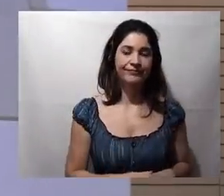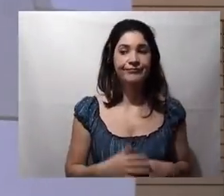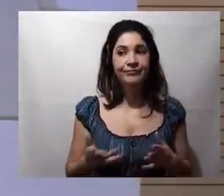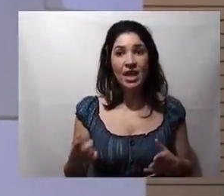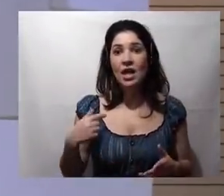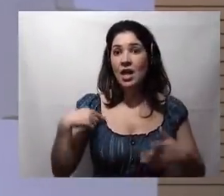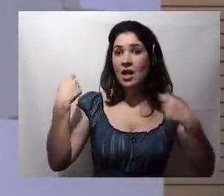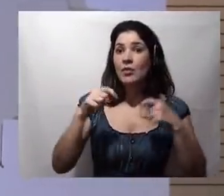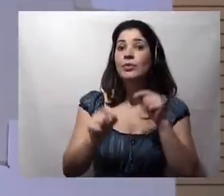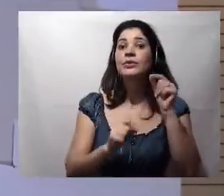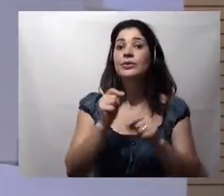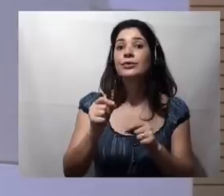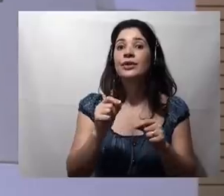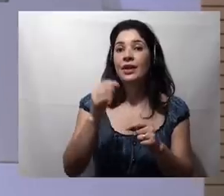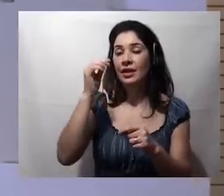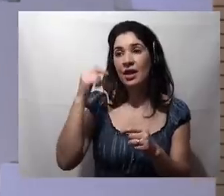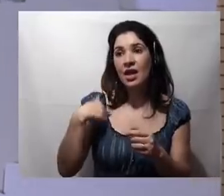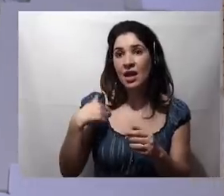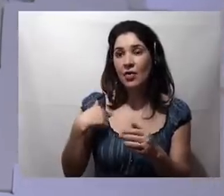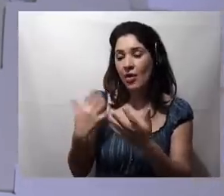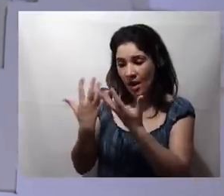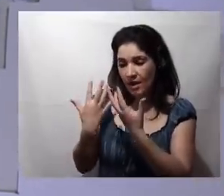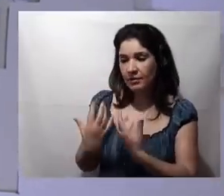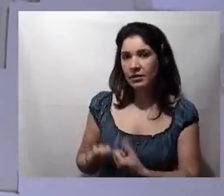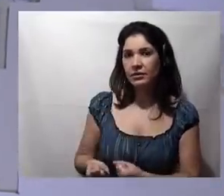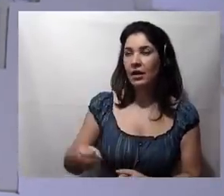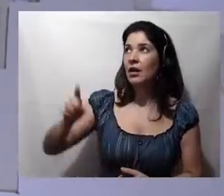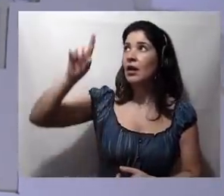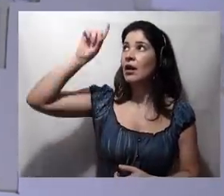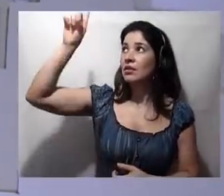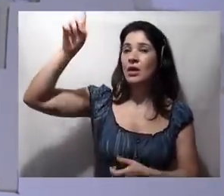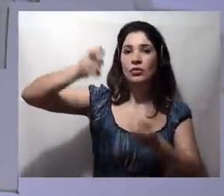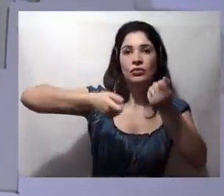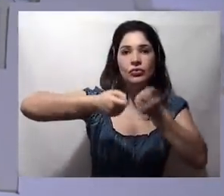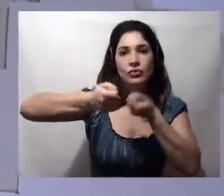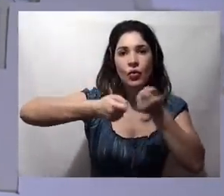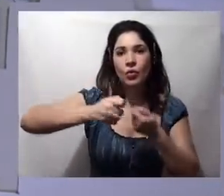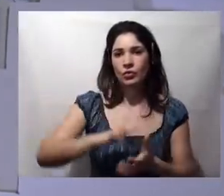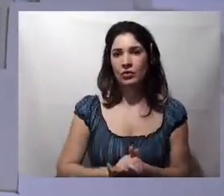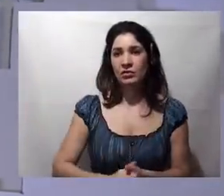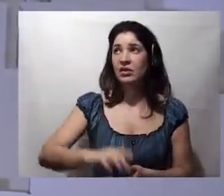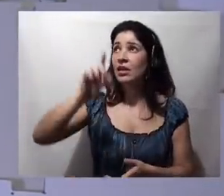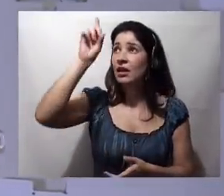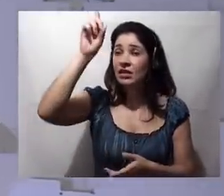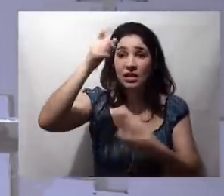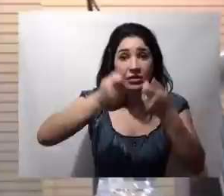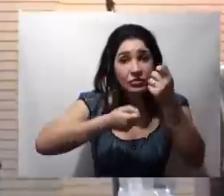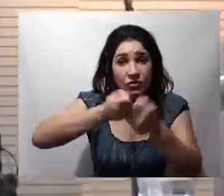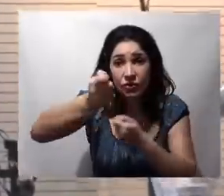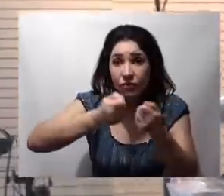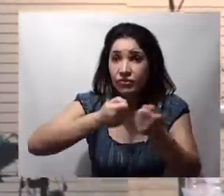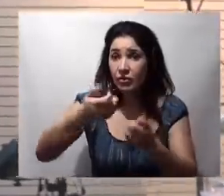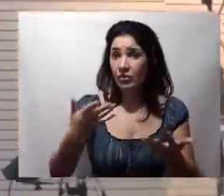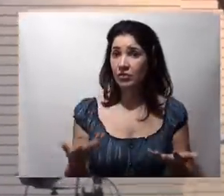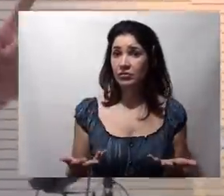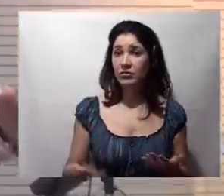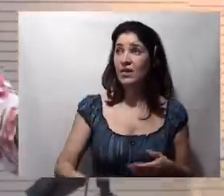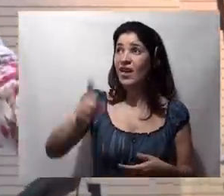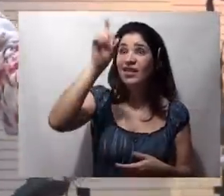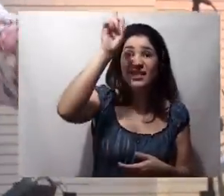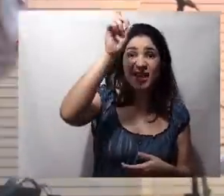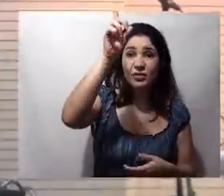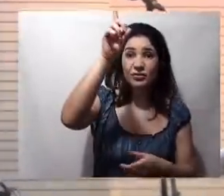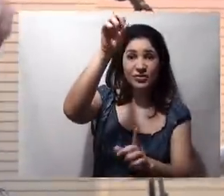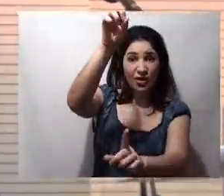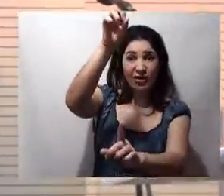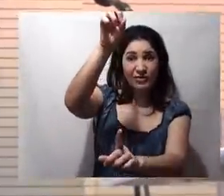reconheça que é a mão de deus que governa essa estação eu reconheço que a mão